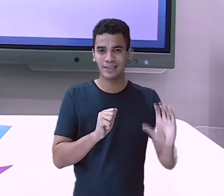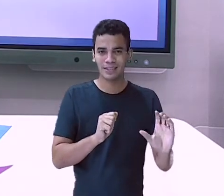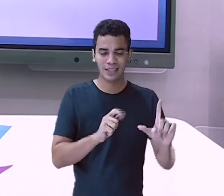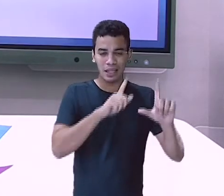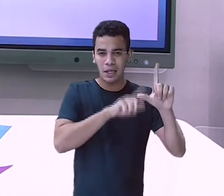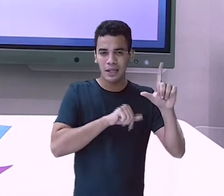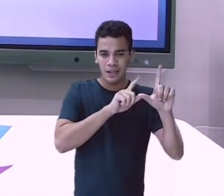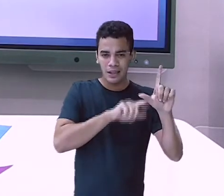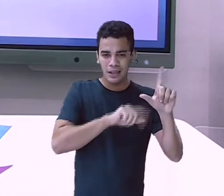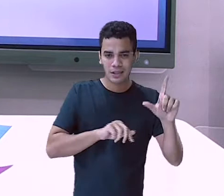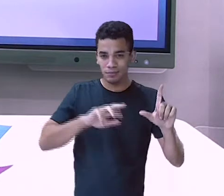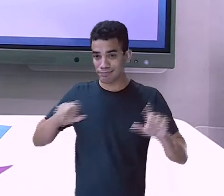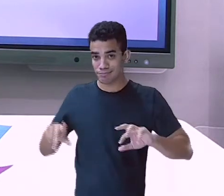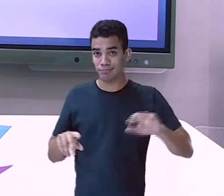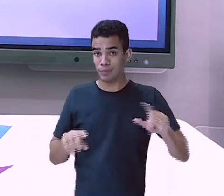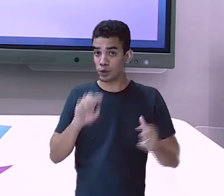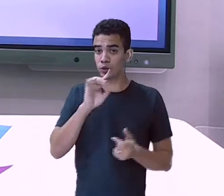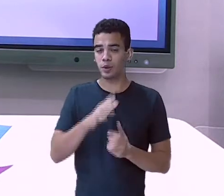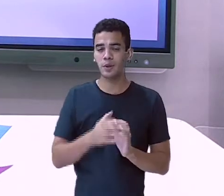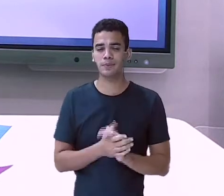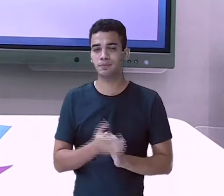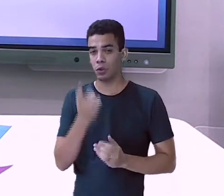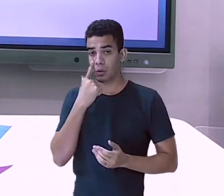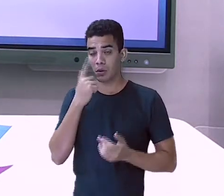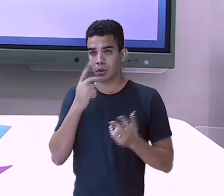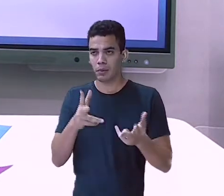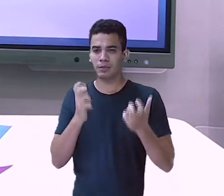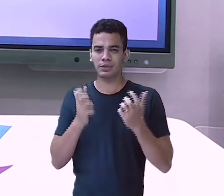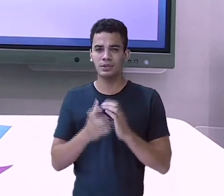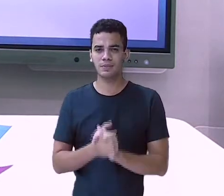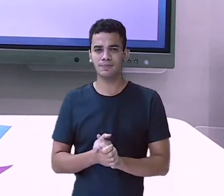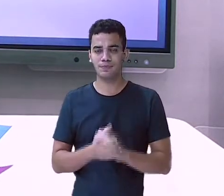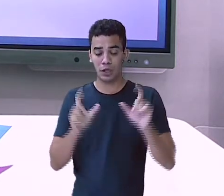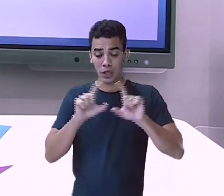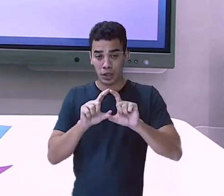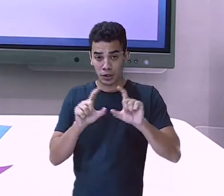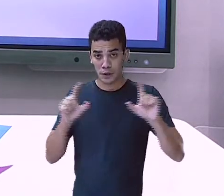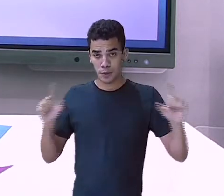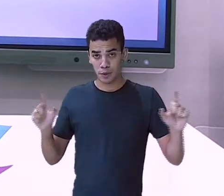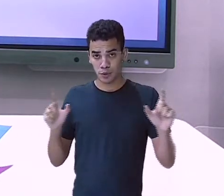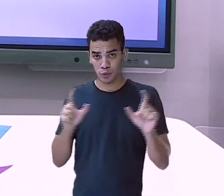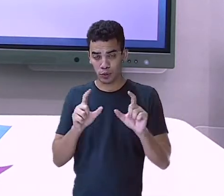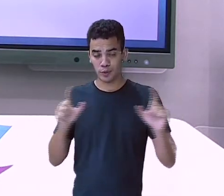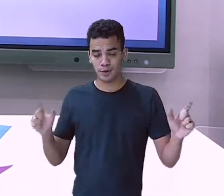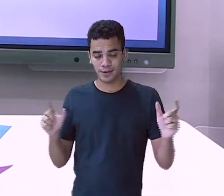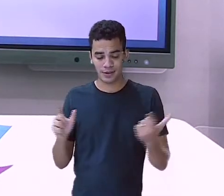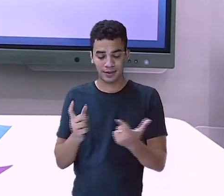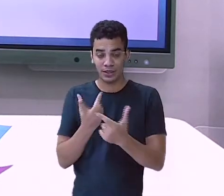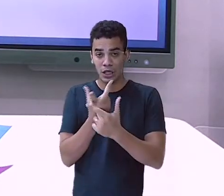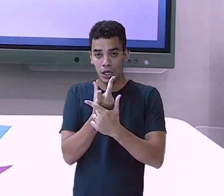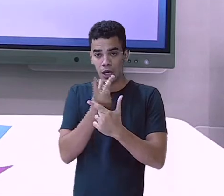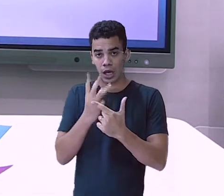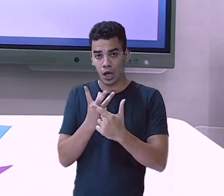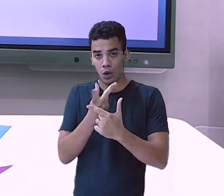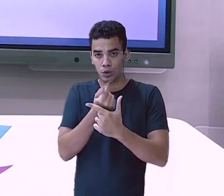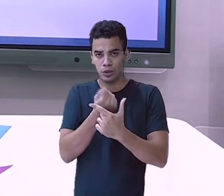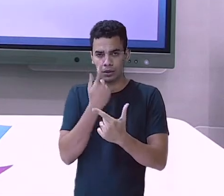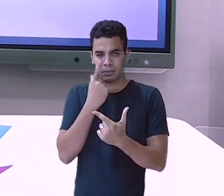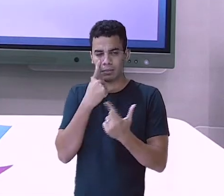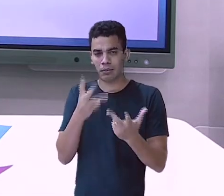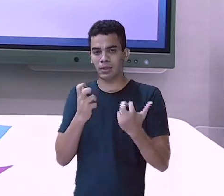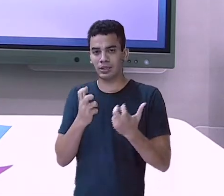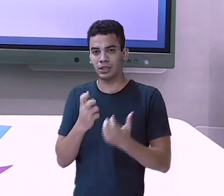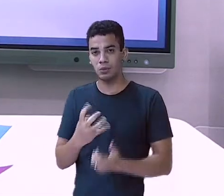Vejam, expressões algébricas são exemplos de expressões algébricas. Eu tenho aqui, 4x